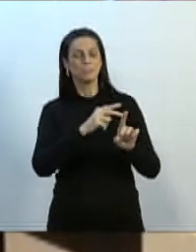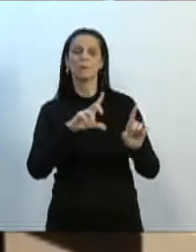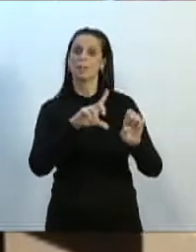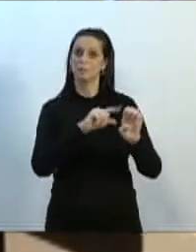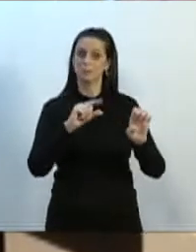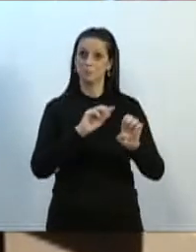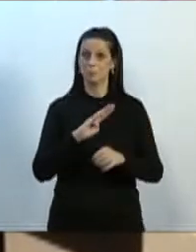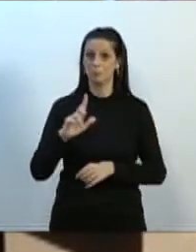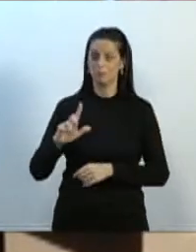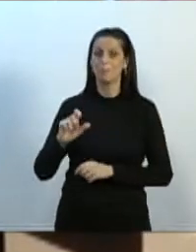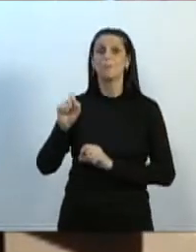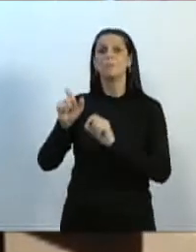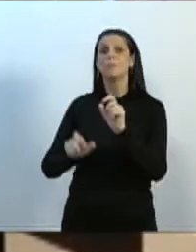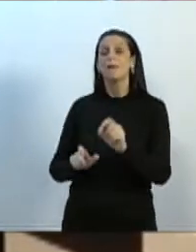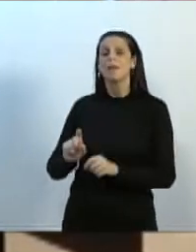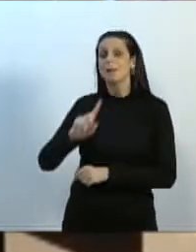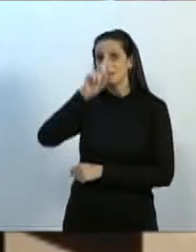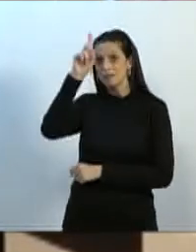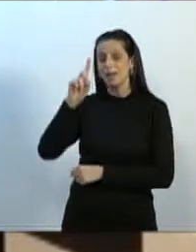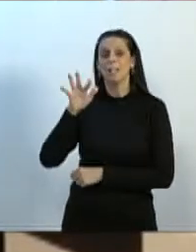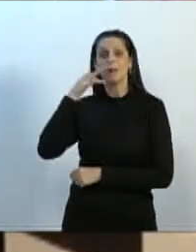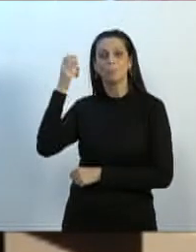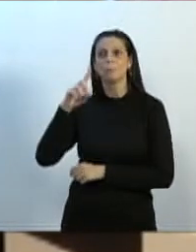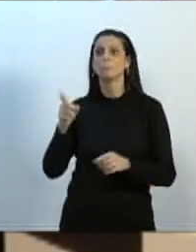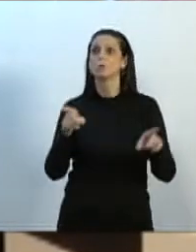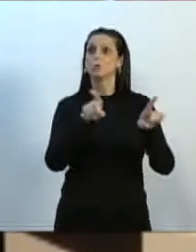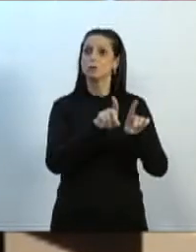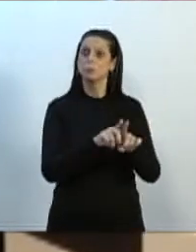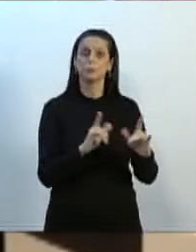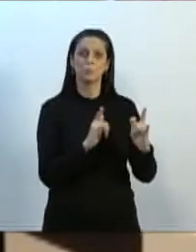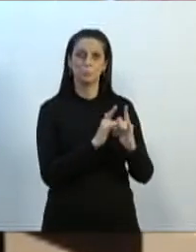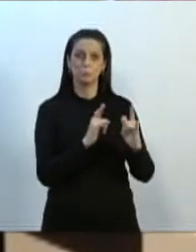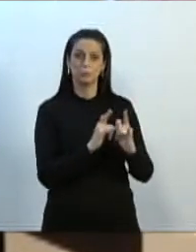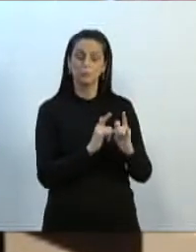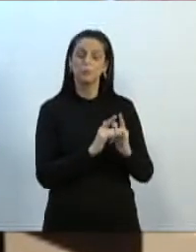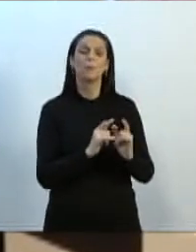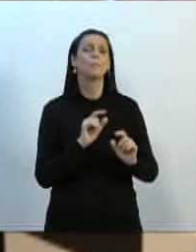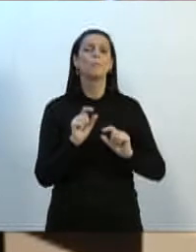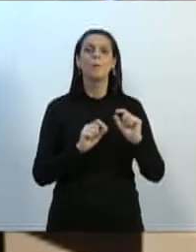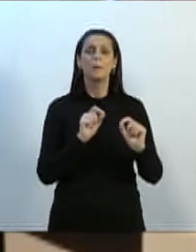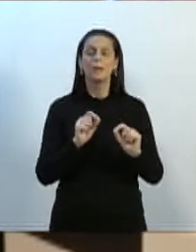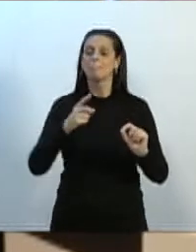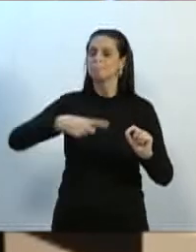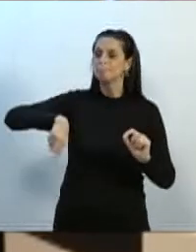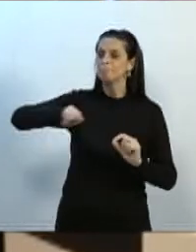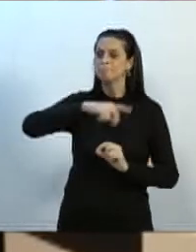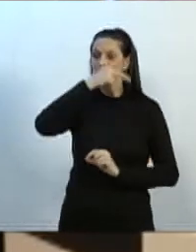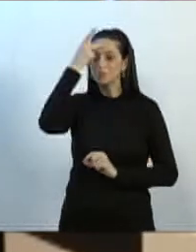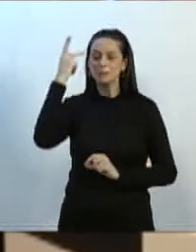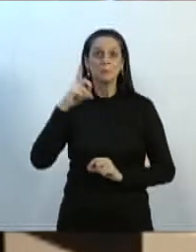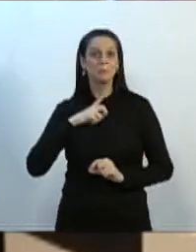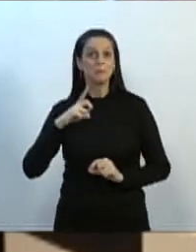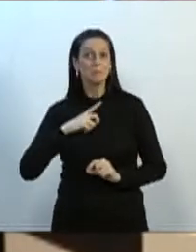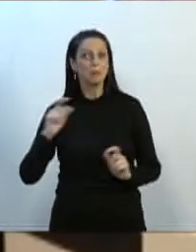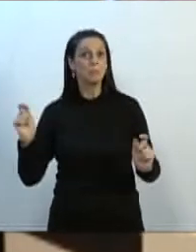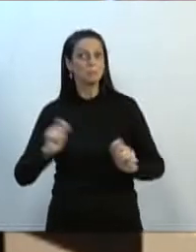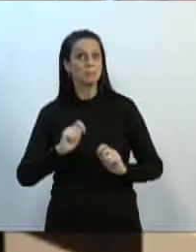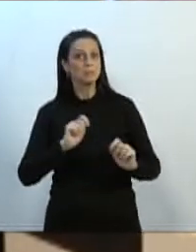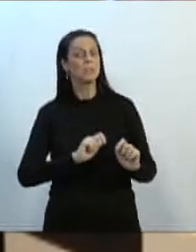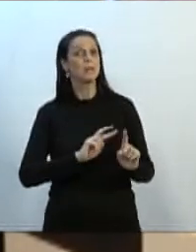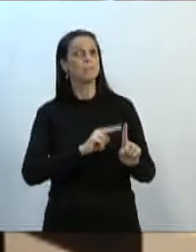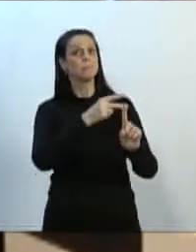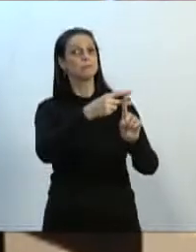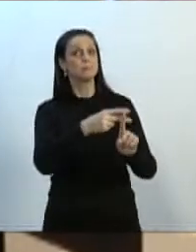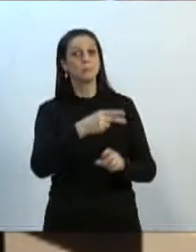iniciativa da FURB e do Instituto Gene que oferece oportunidade para revelar o enorme potencial inovador e empreendedor dos